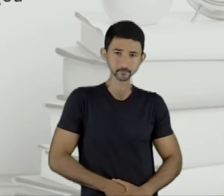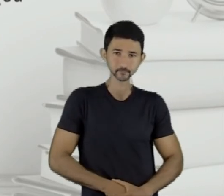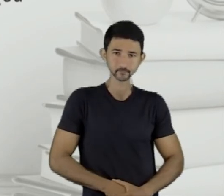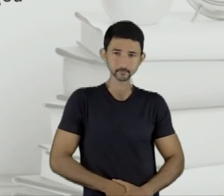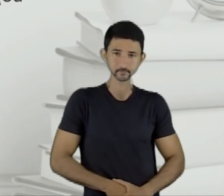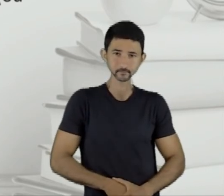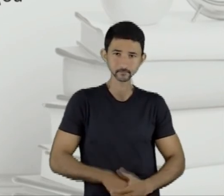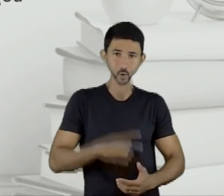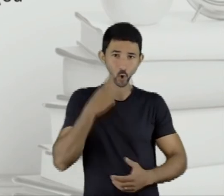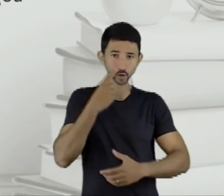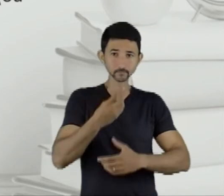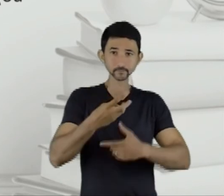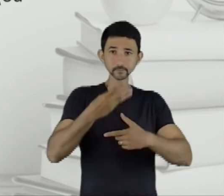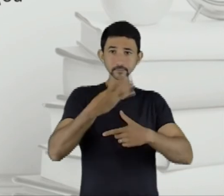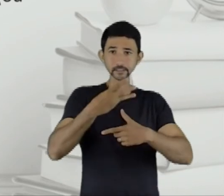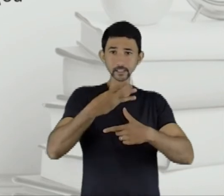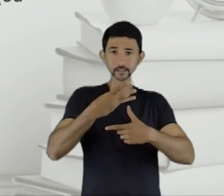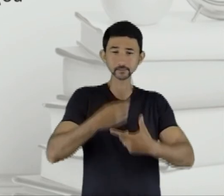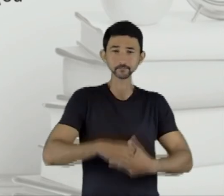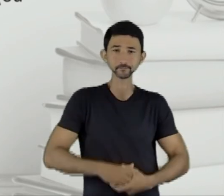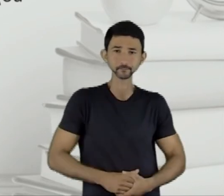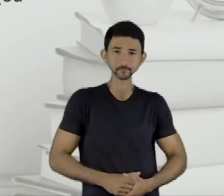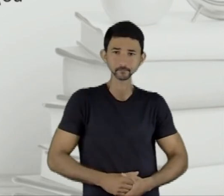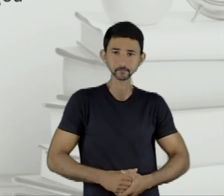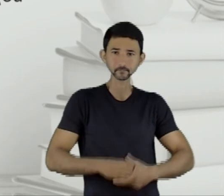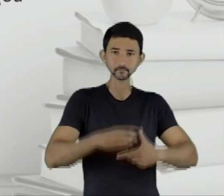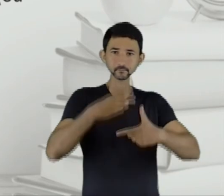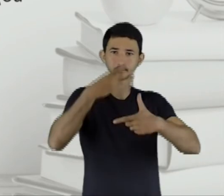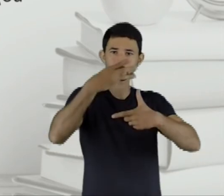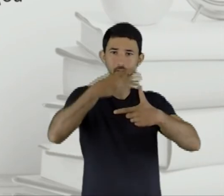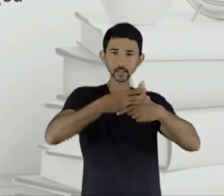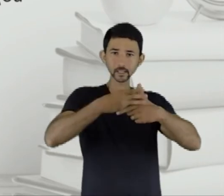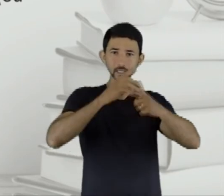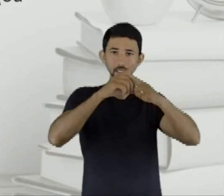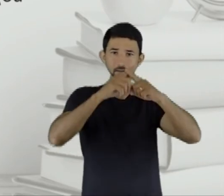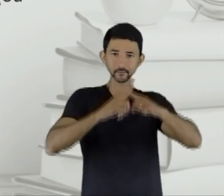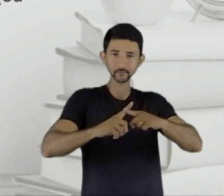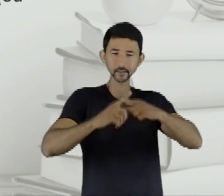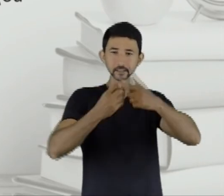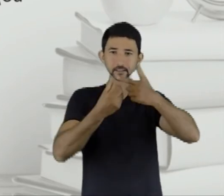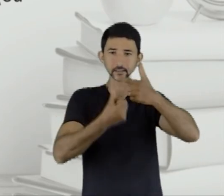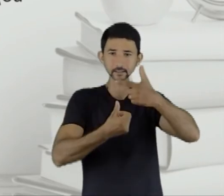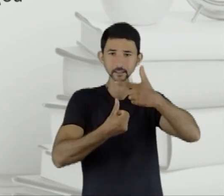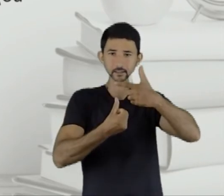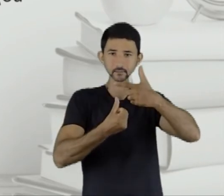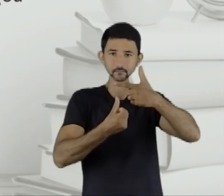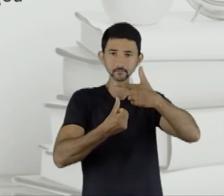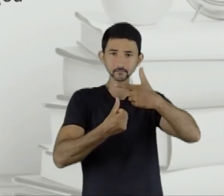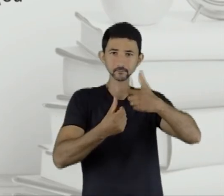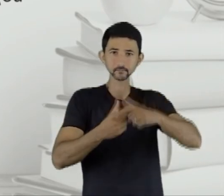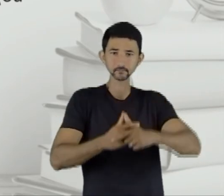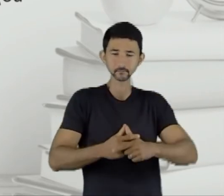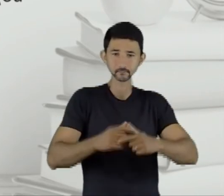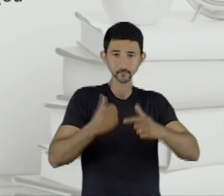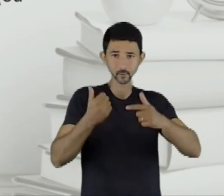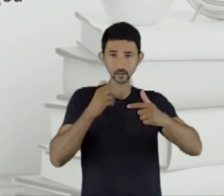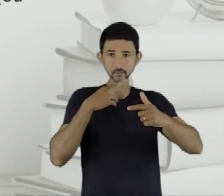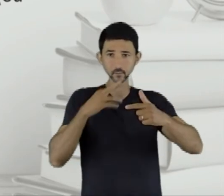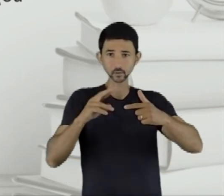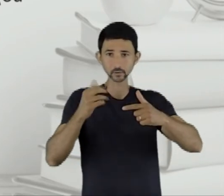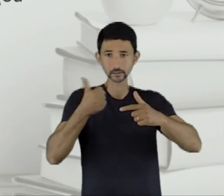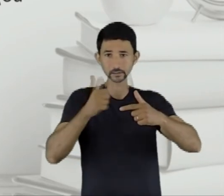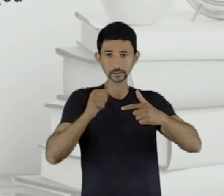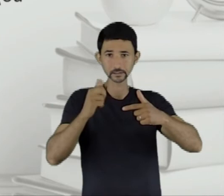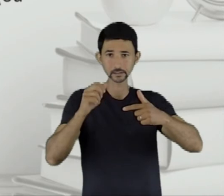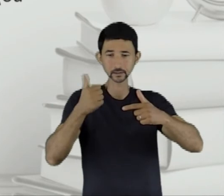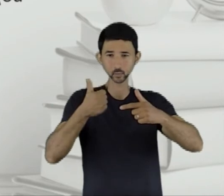Observa o 3 lá. Olha o que eu vou fazer. 3 vezes o 6 dá 18. Olha onde eu coloquei o